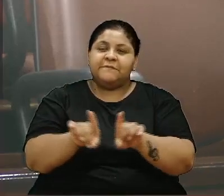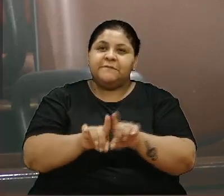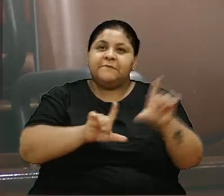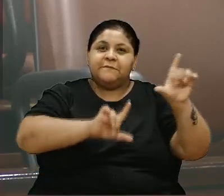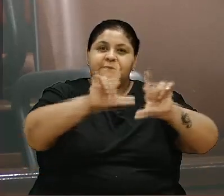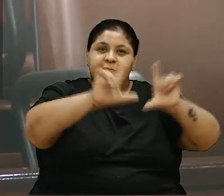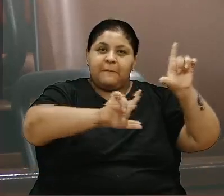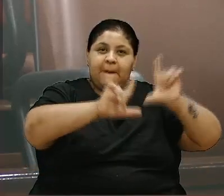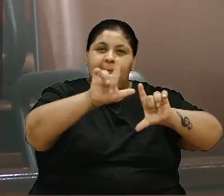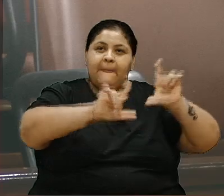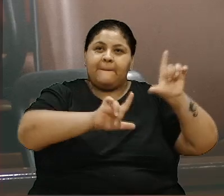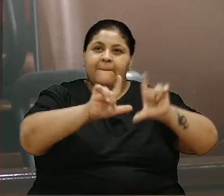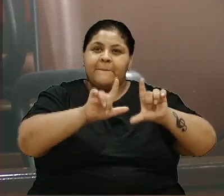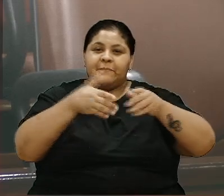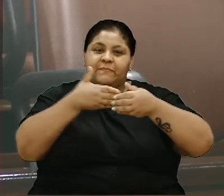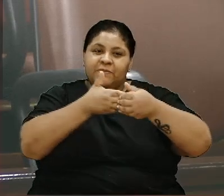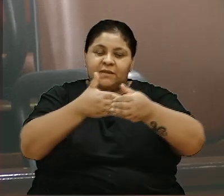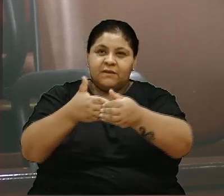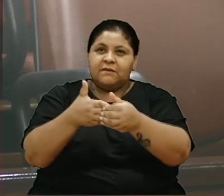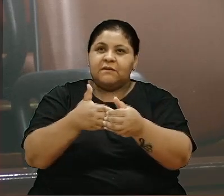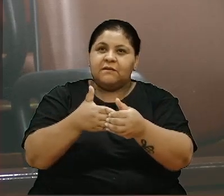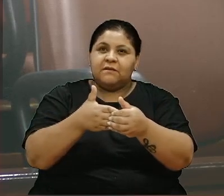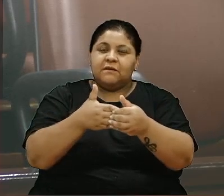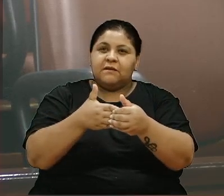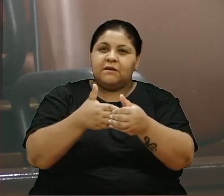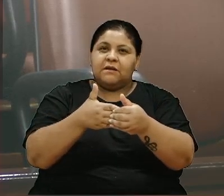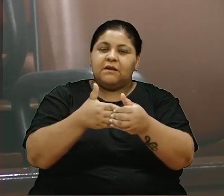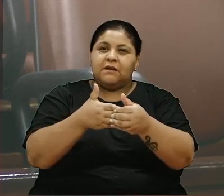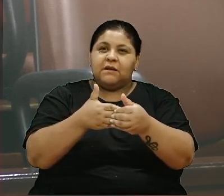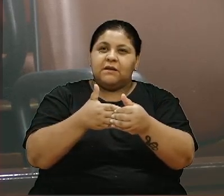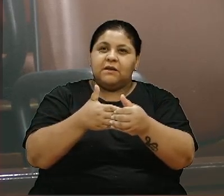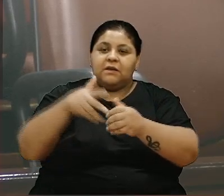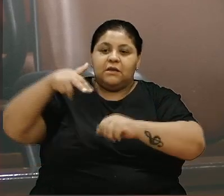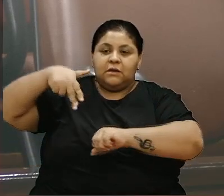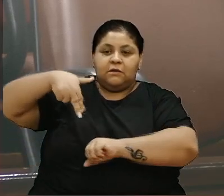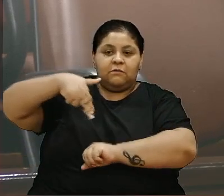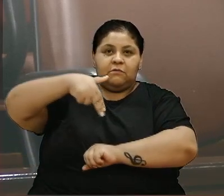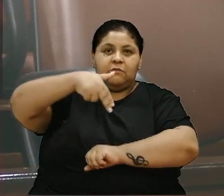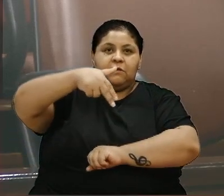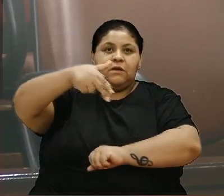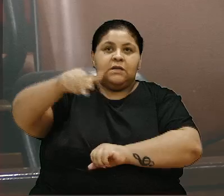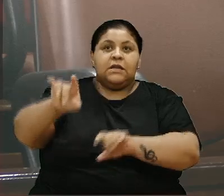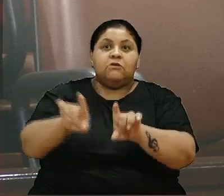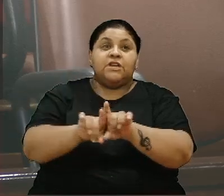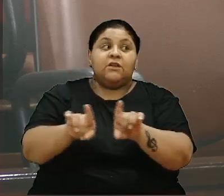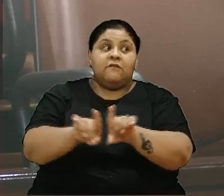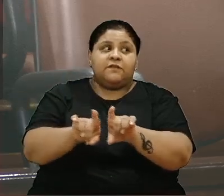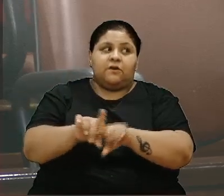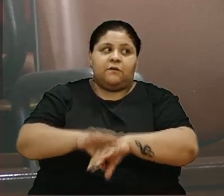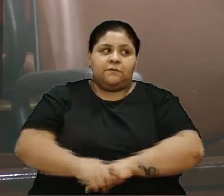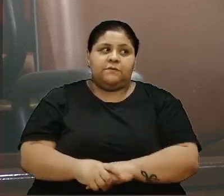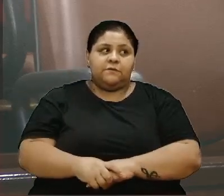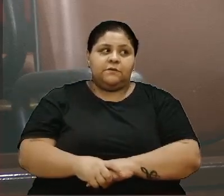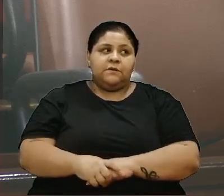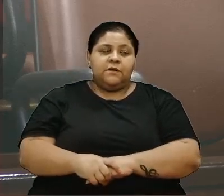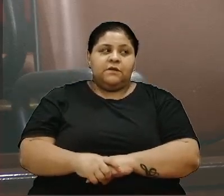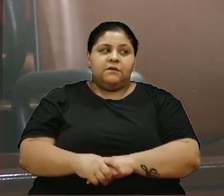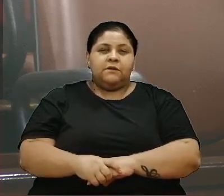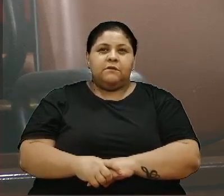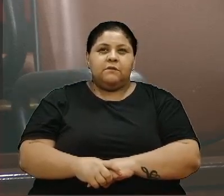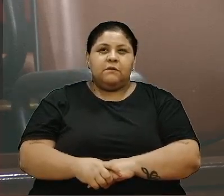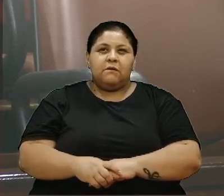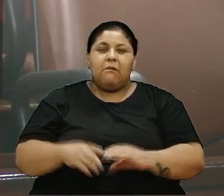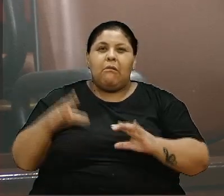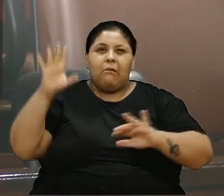Câmara, né, acompanhar o desfile das nossas escolas de samba. Investir em cultura. Muito se